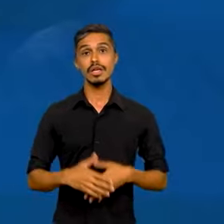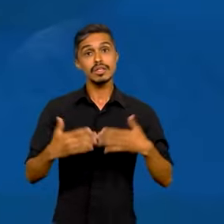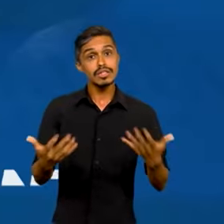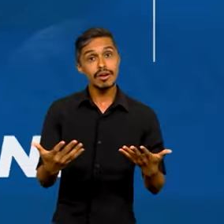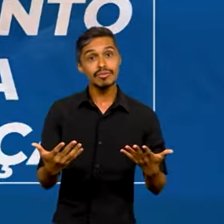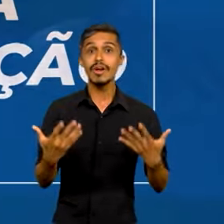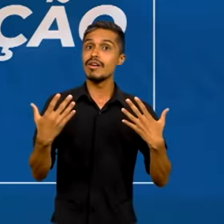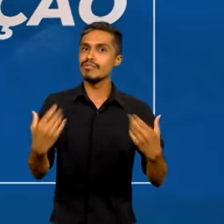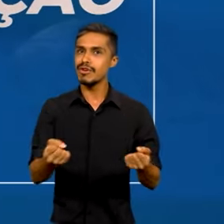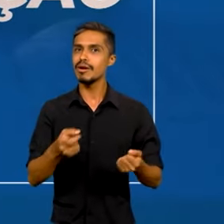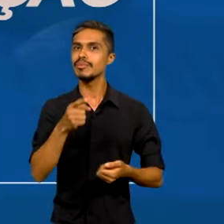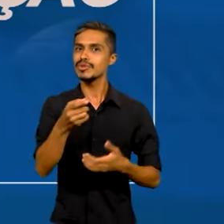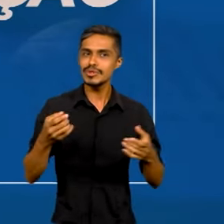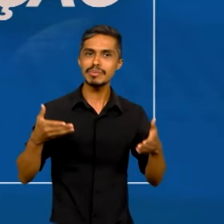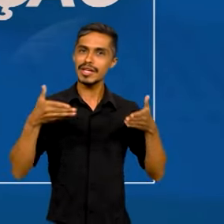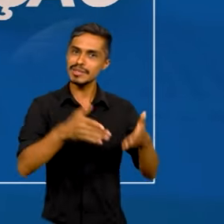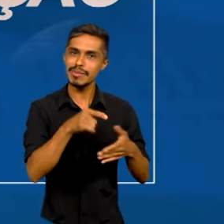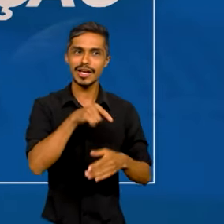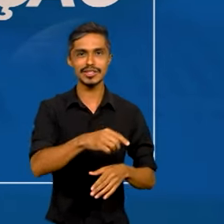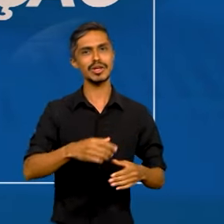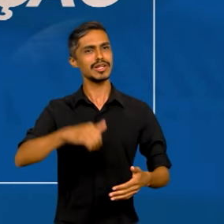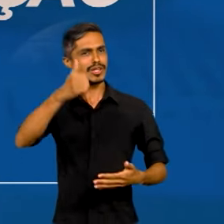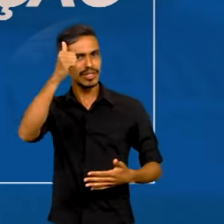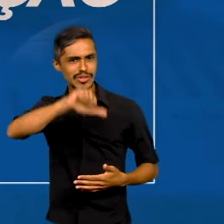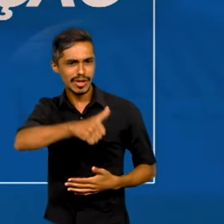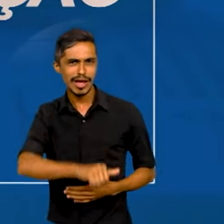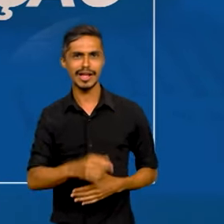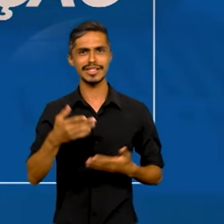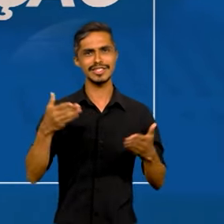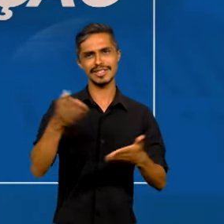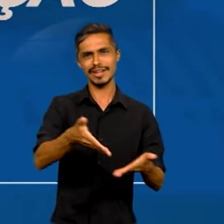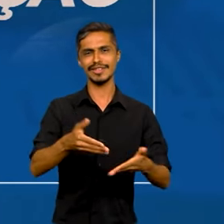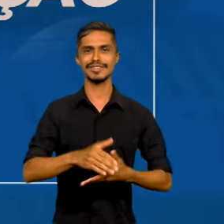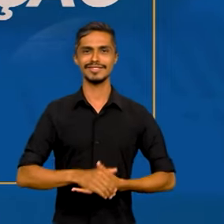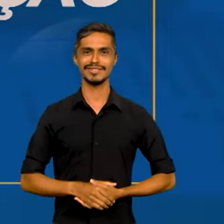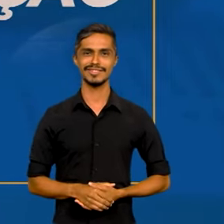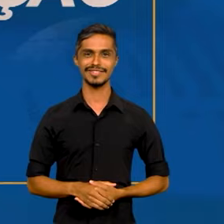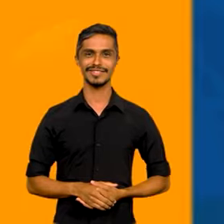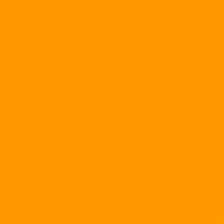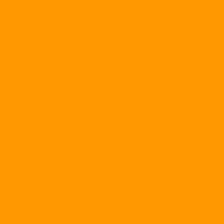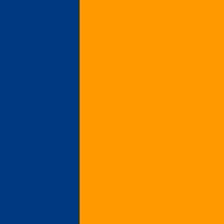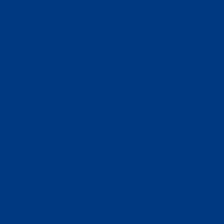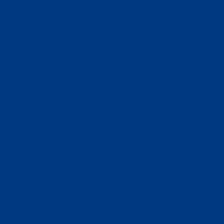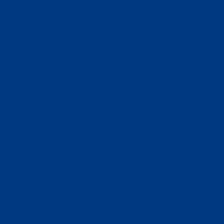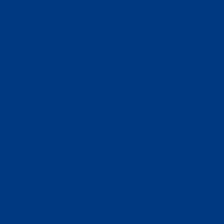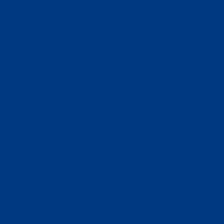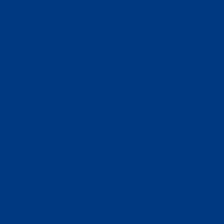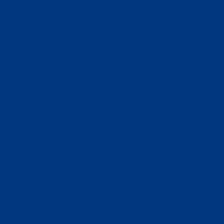República. E aí, você está pronto para participar da história da educação brasileira?